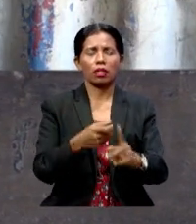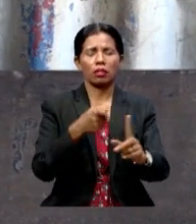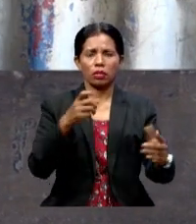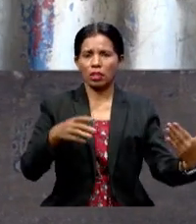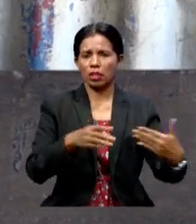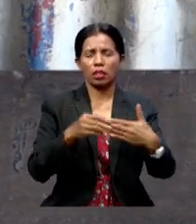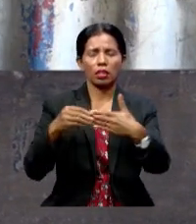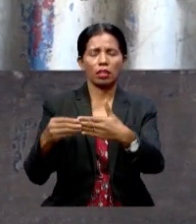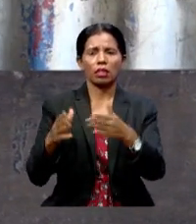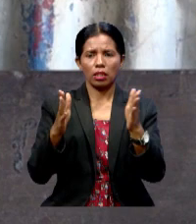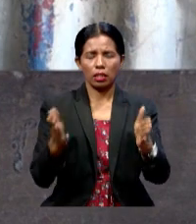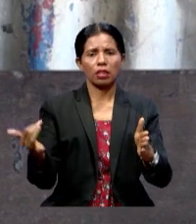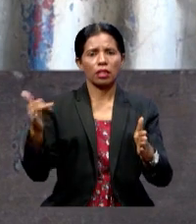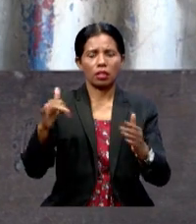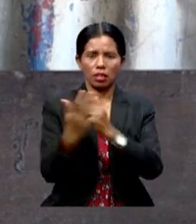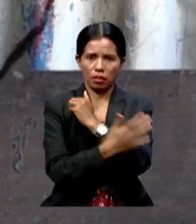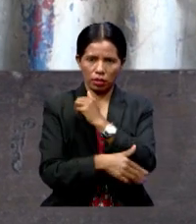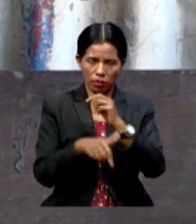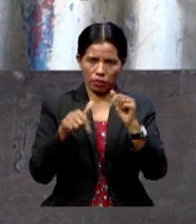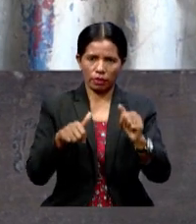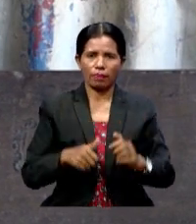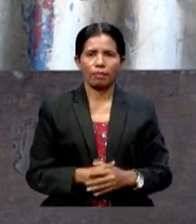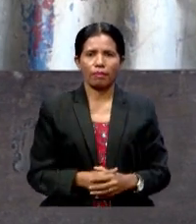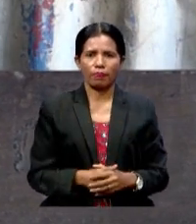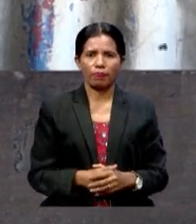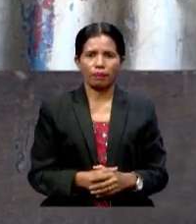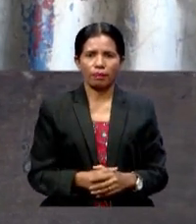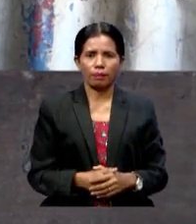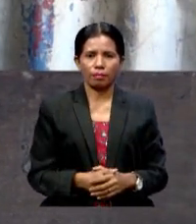insira, iha raido vene.